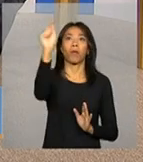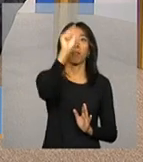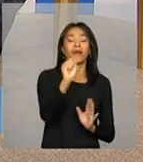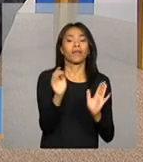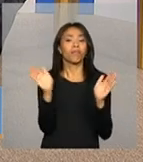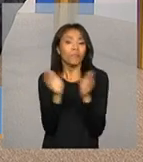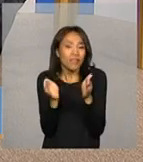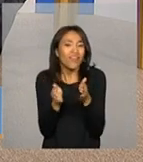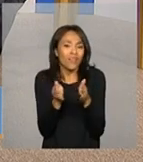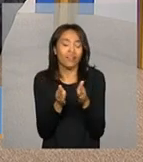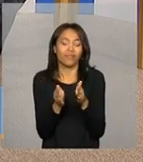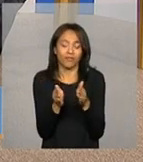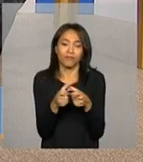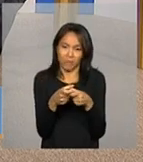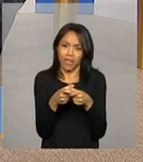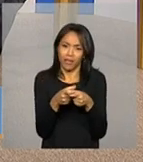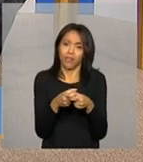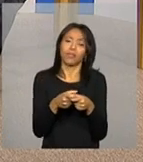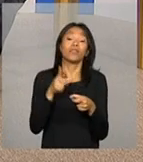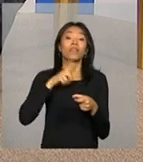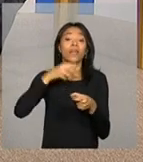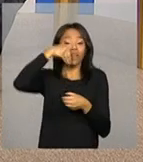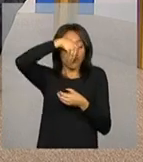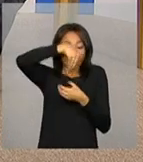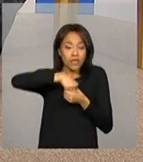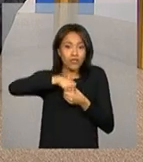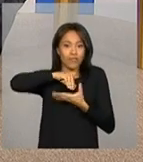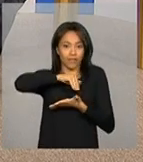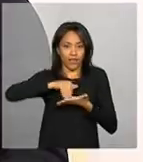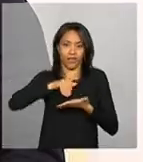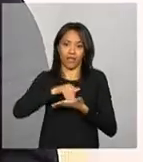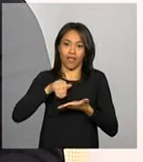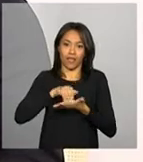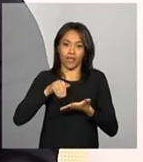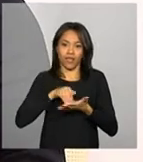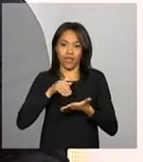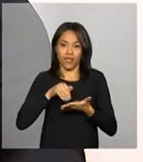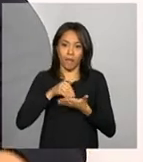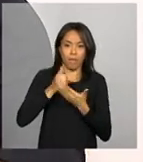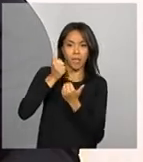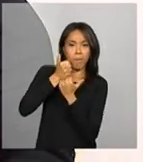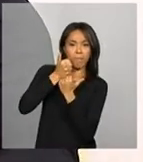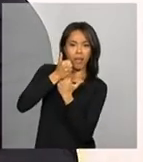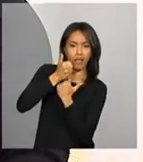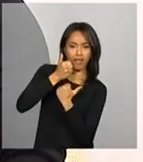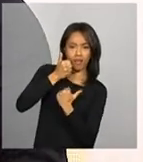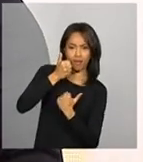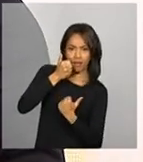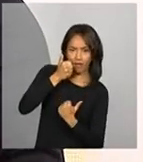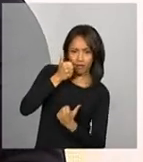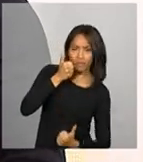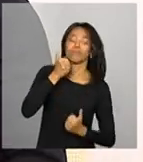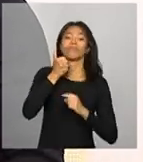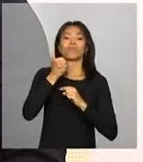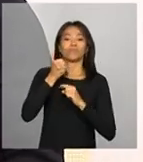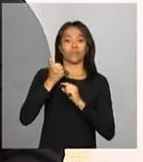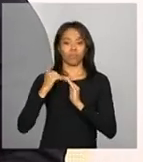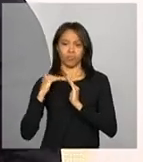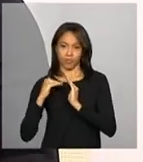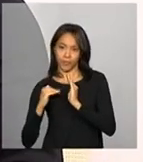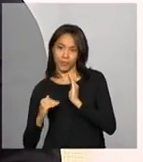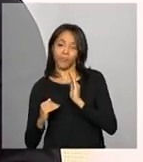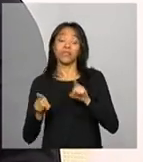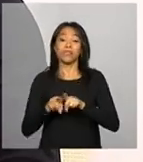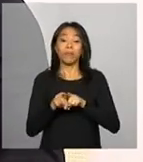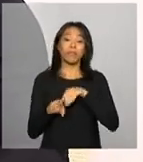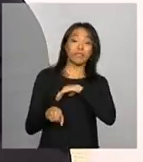2 eles tenham dentro da secretaria municipal as subdivisões da proteção básica e especial e